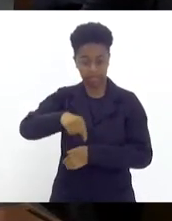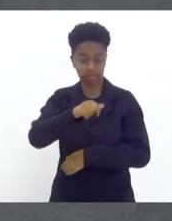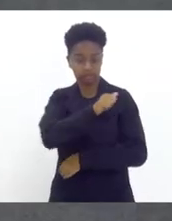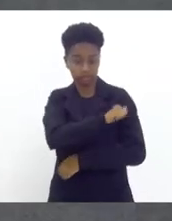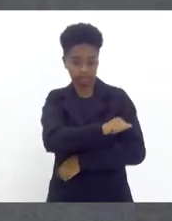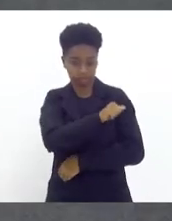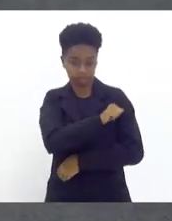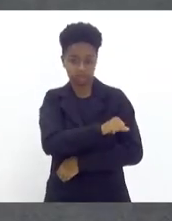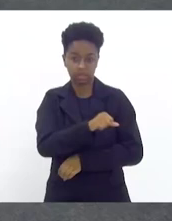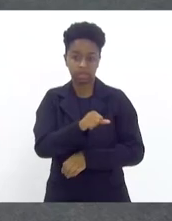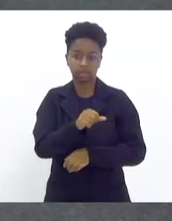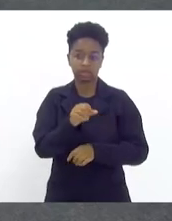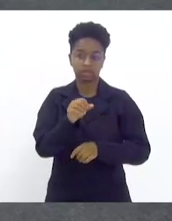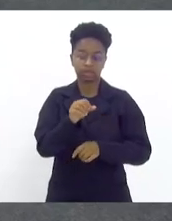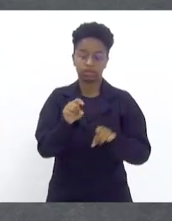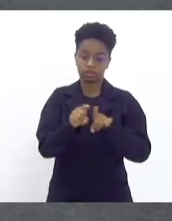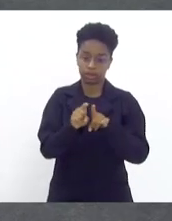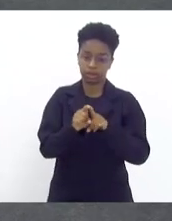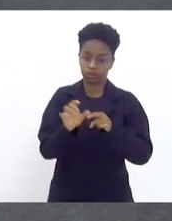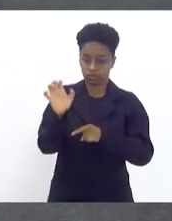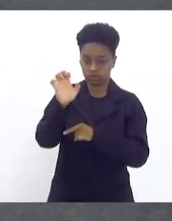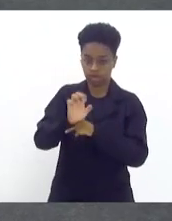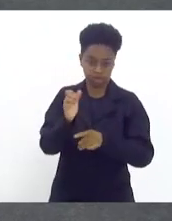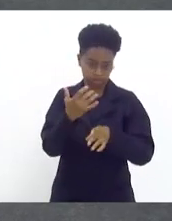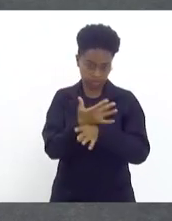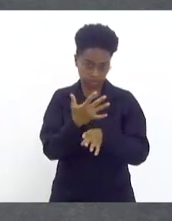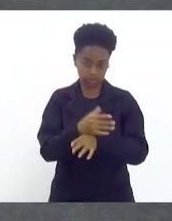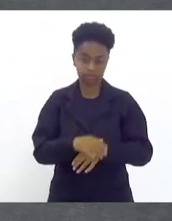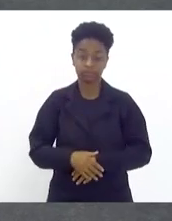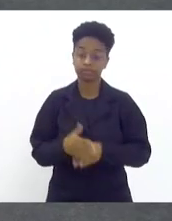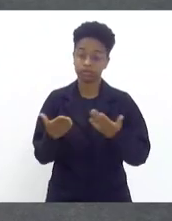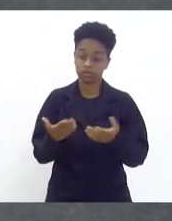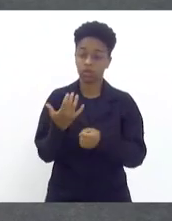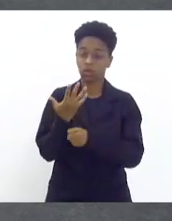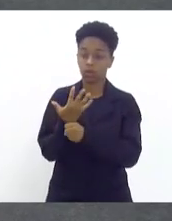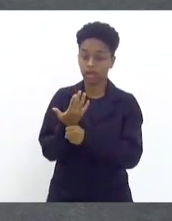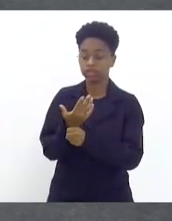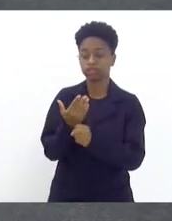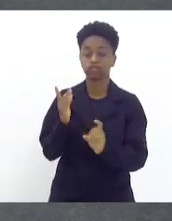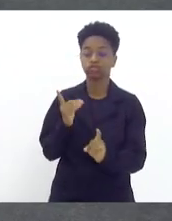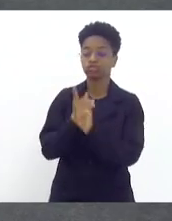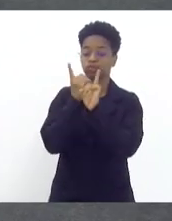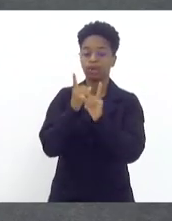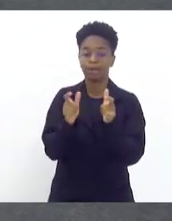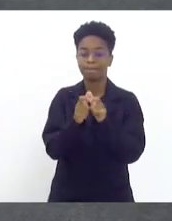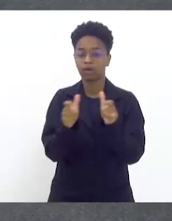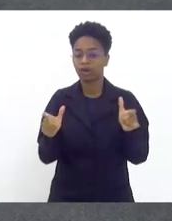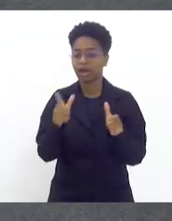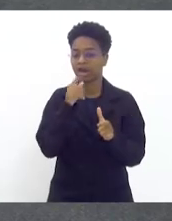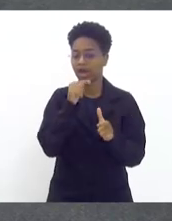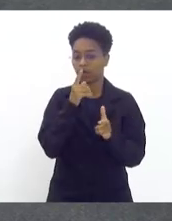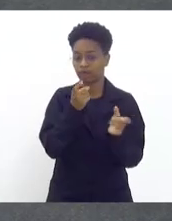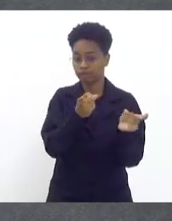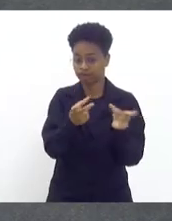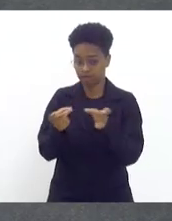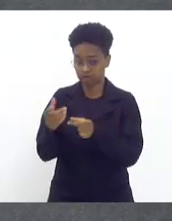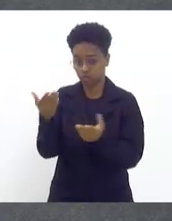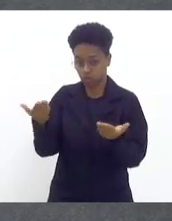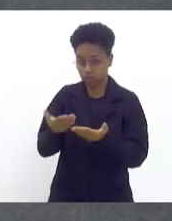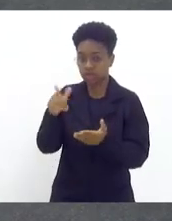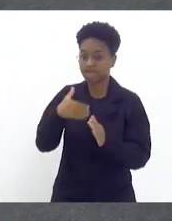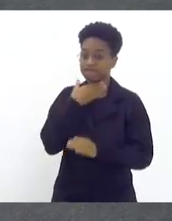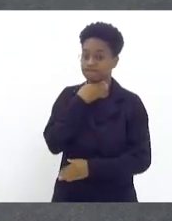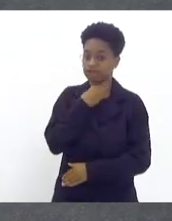todo estado um estudo da UERJ descobriu que grande parte da água vendida nas ruas hoje é adulterada é